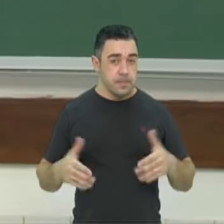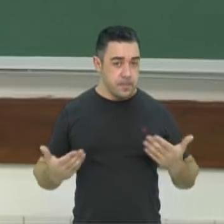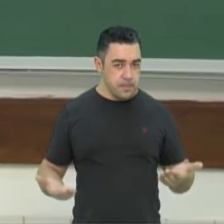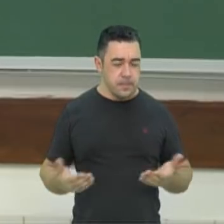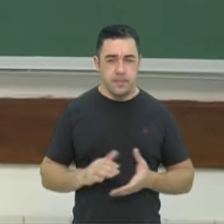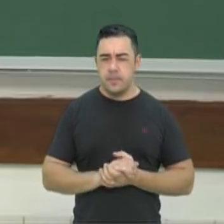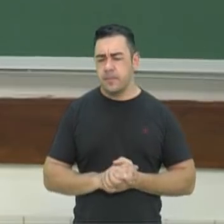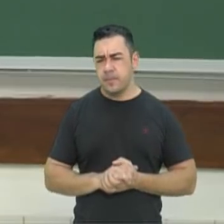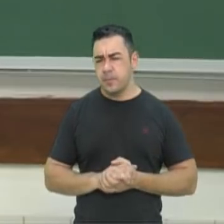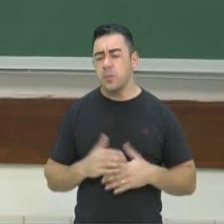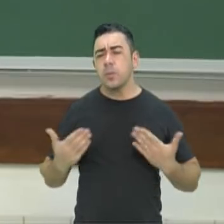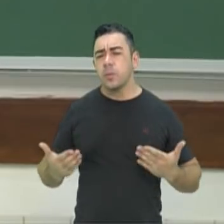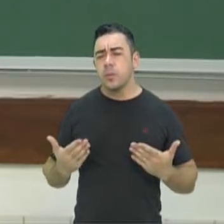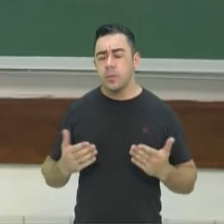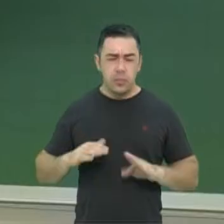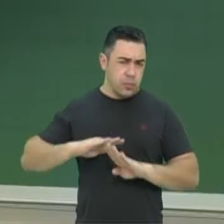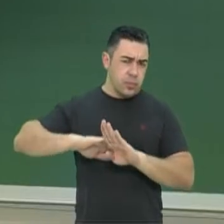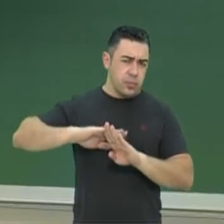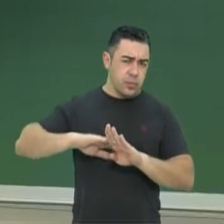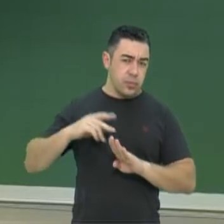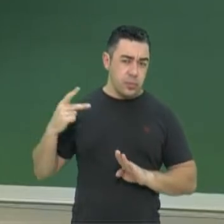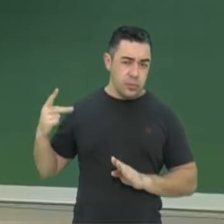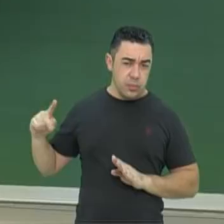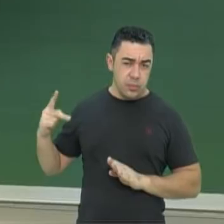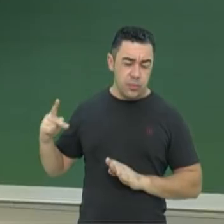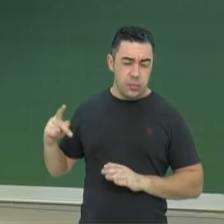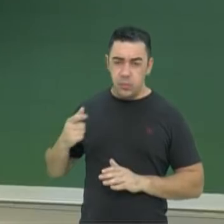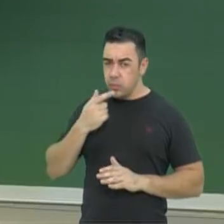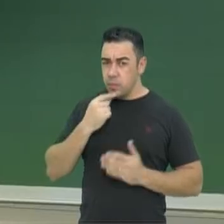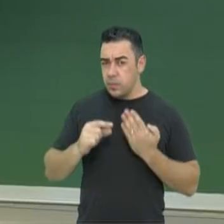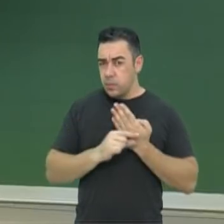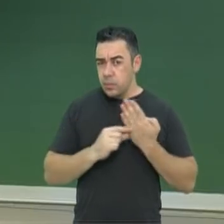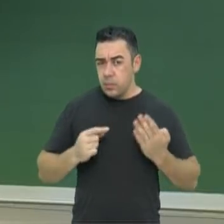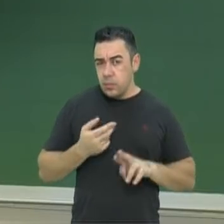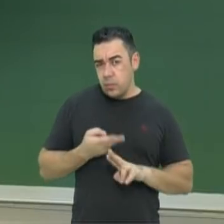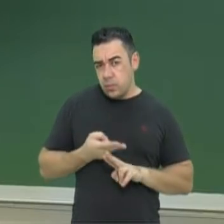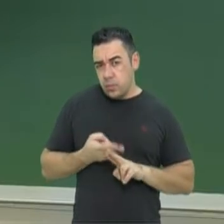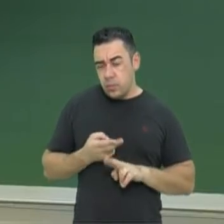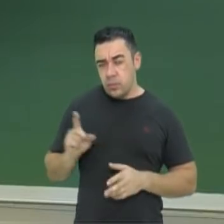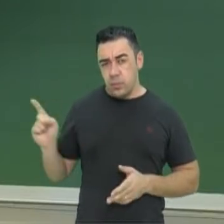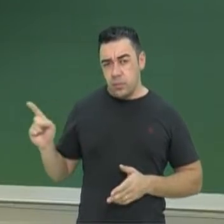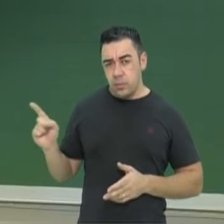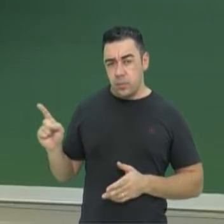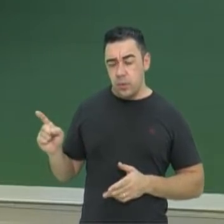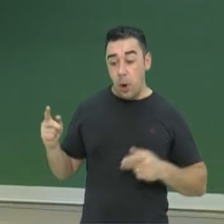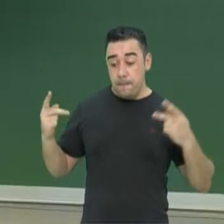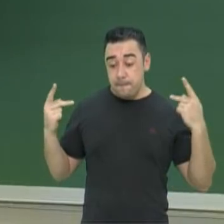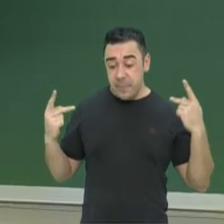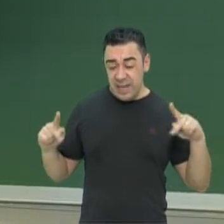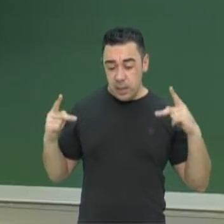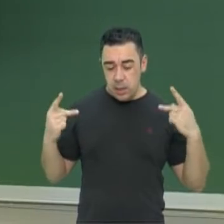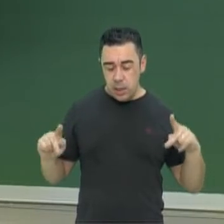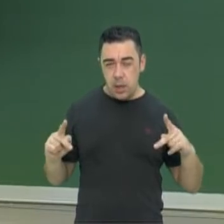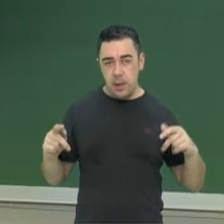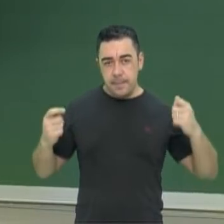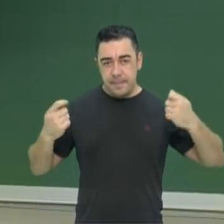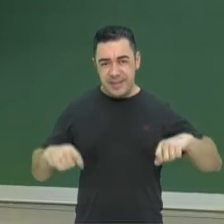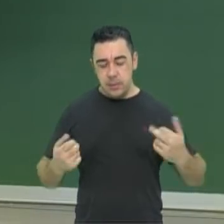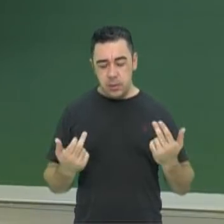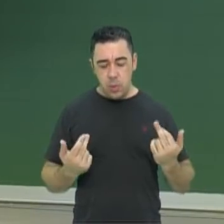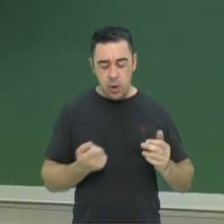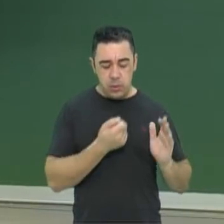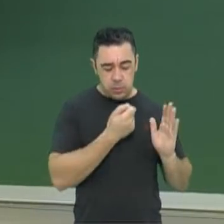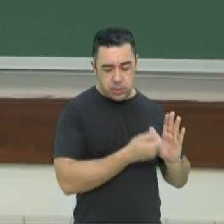Então, qual será que foi a intenção ali do autor ao utilizar esse o pregar há de ser como